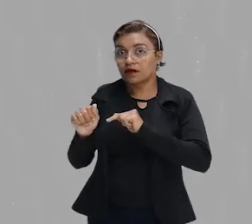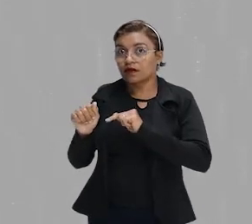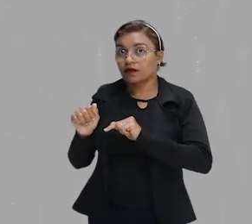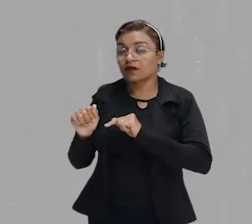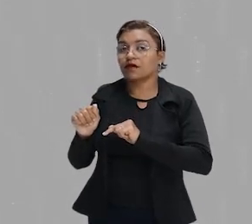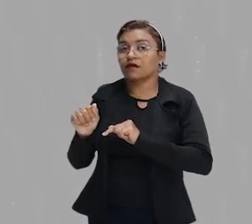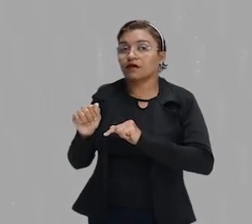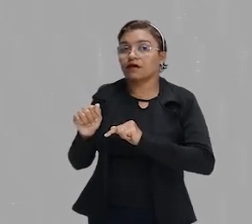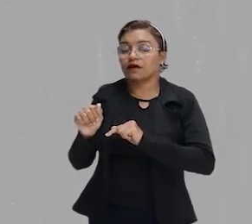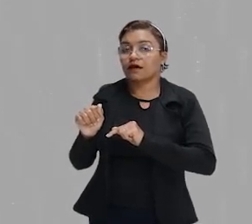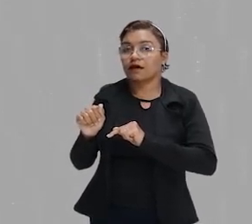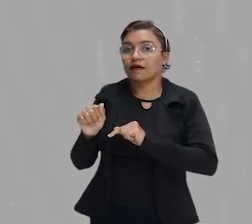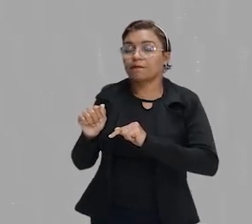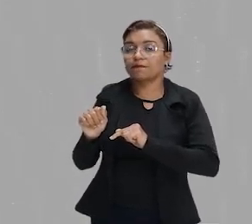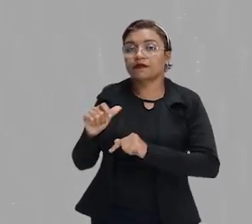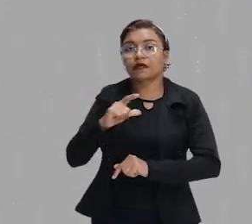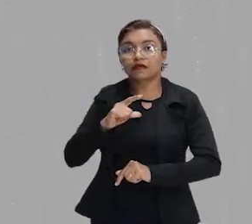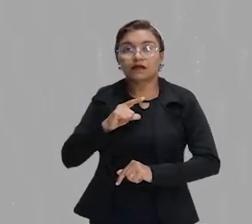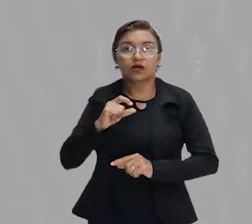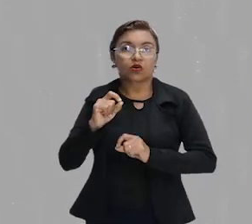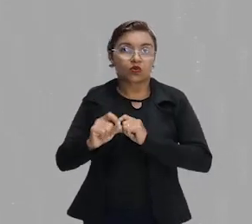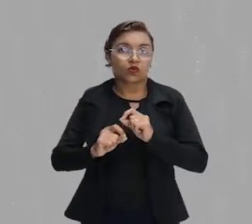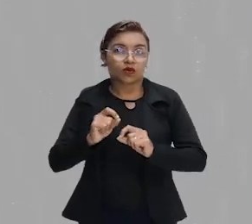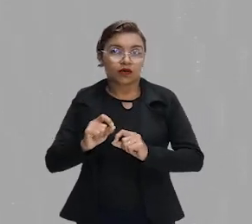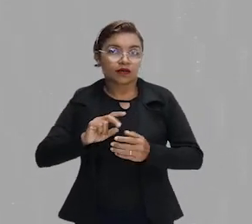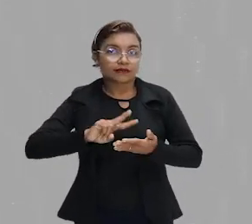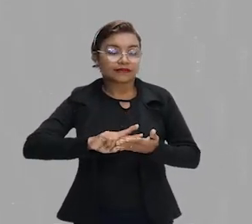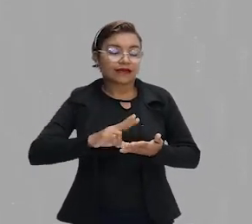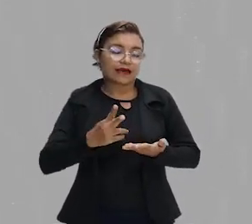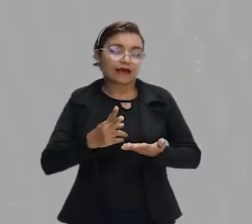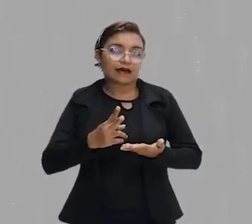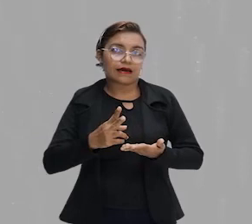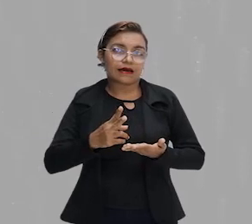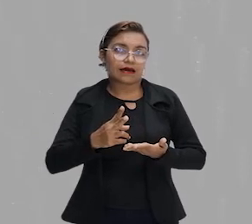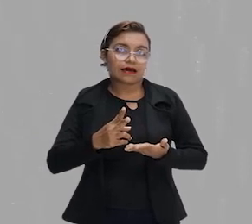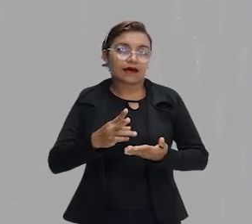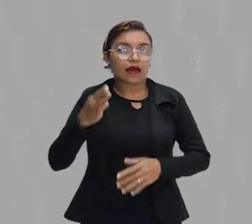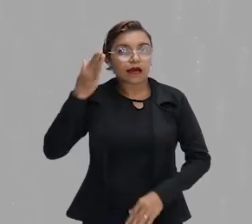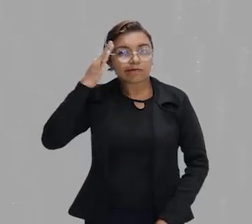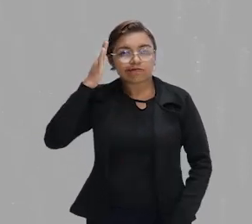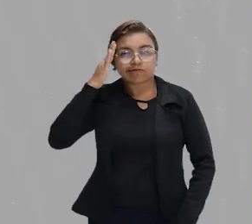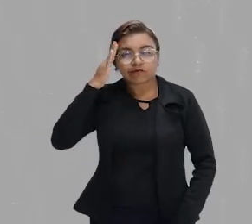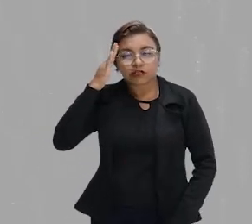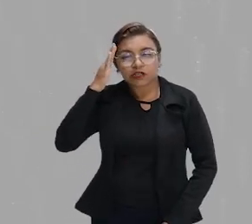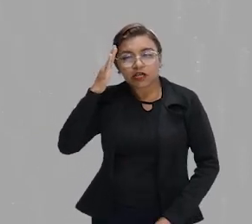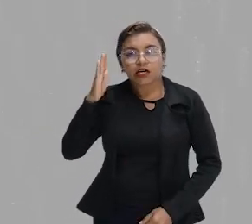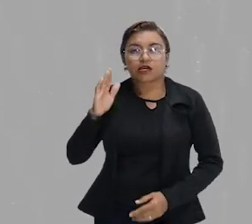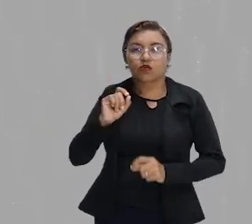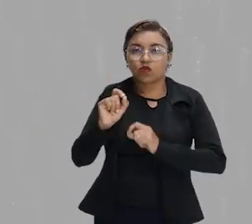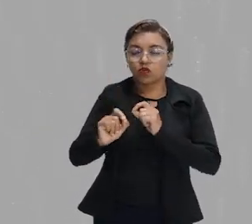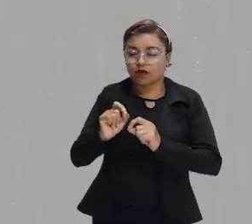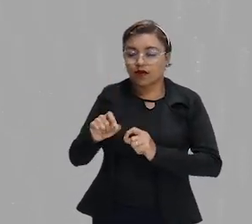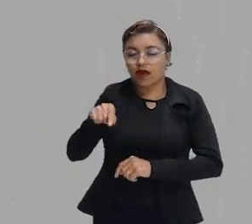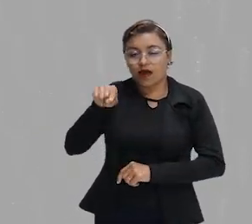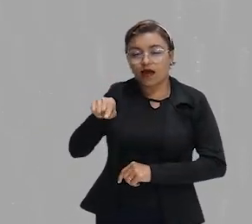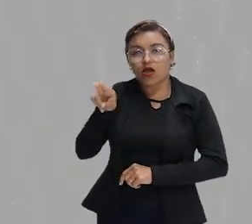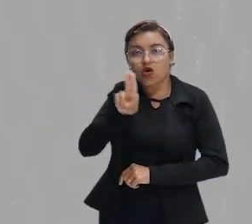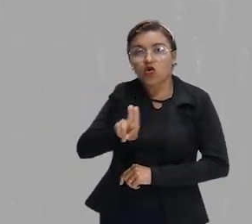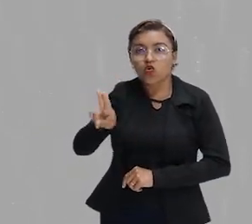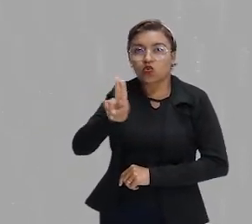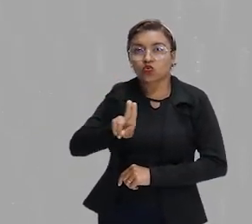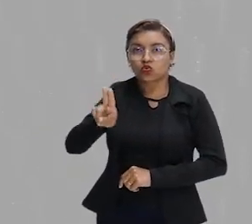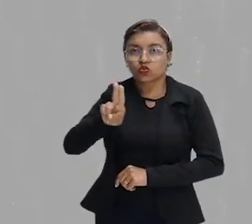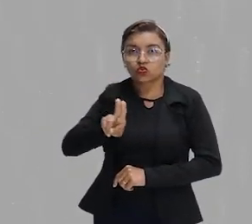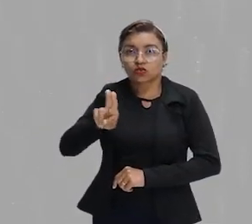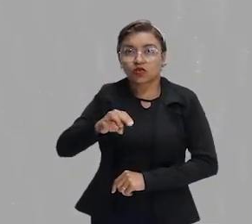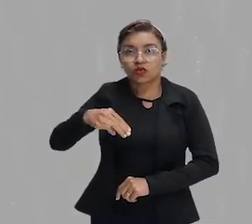pelo ribossomo num processo chamado tradução, onde a molécula de RNA mensageira ela é usada como molde